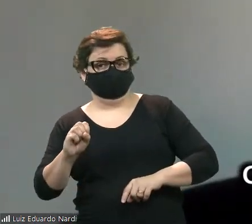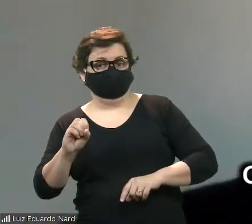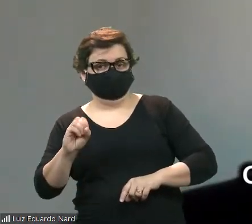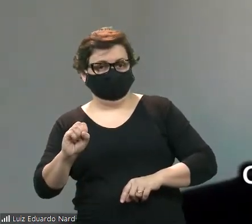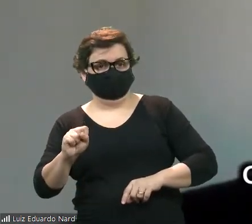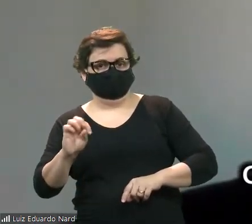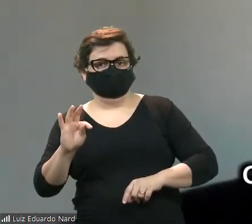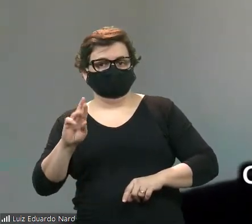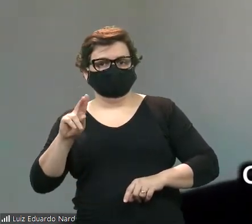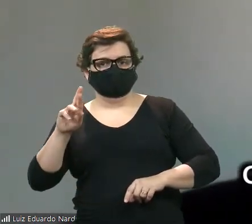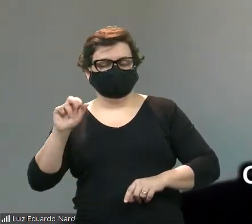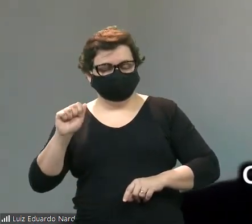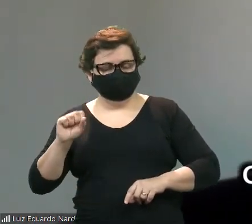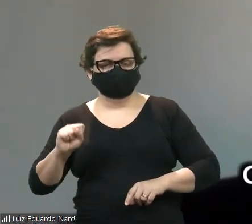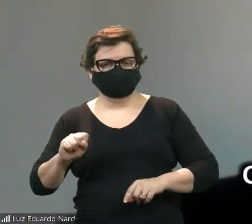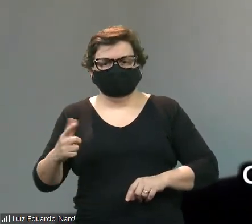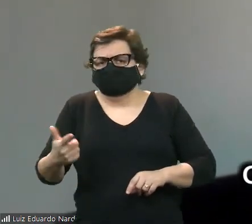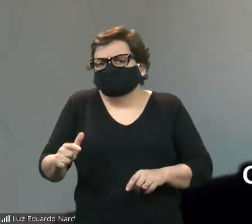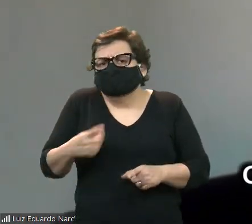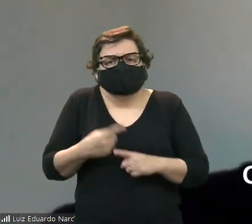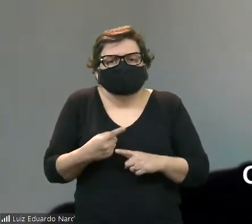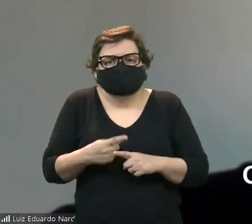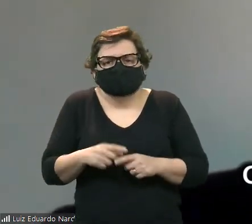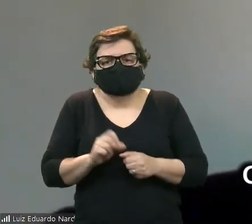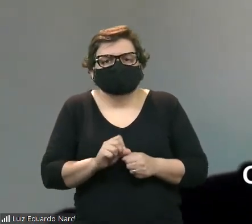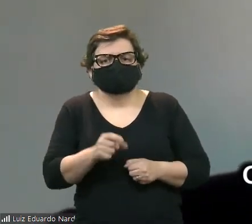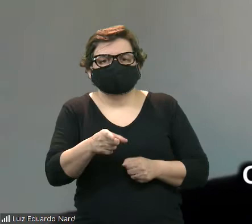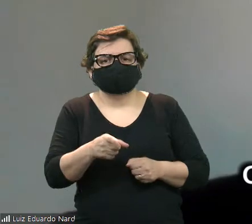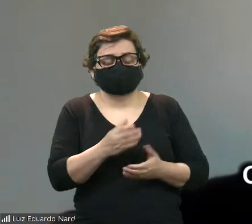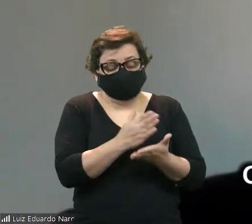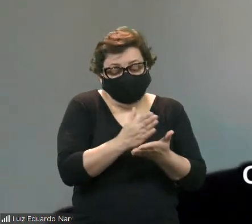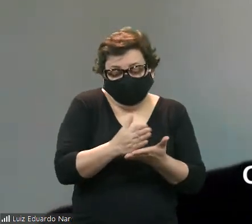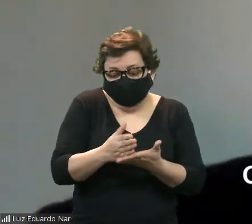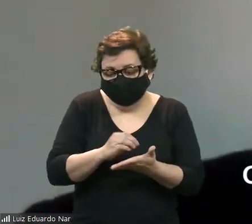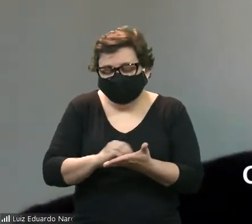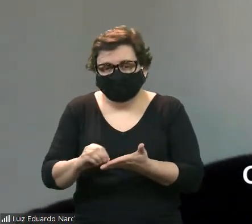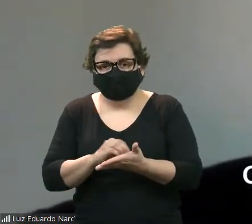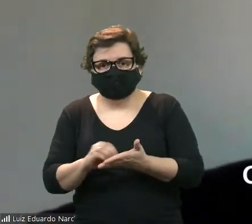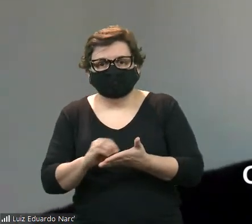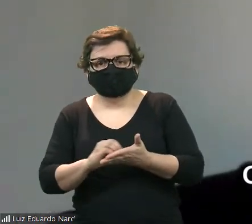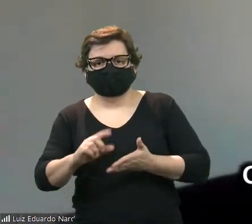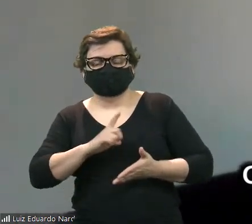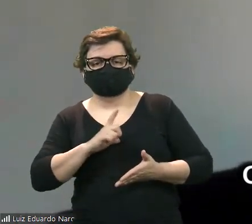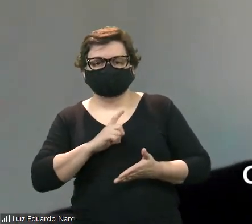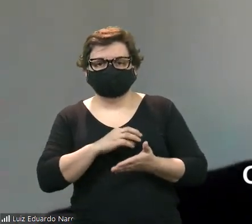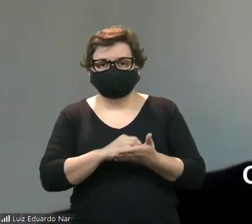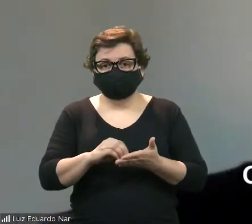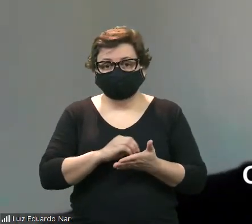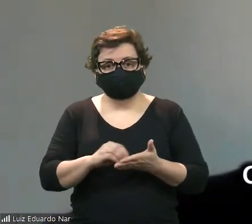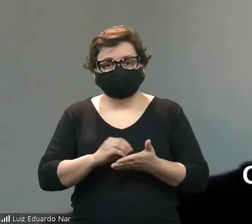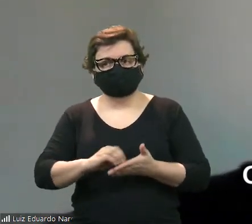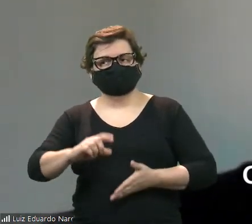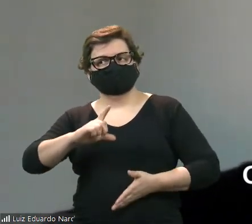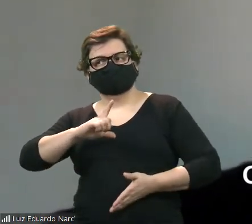Não há nenhuma razão para isto. Cada secretaria, o seu secretário